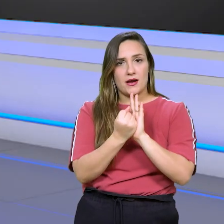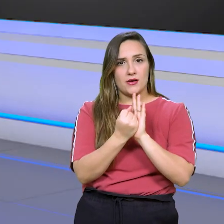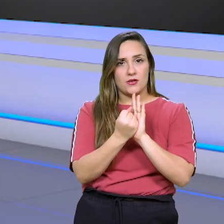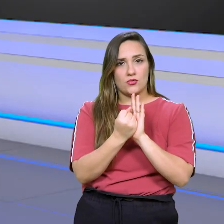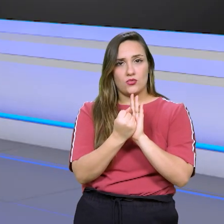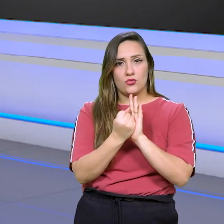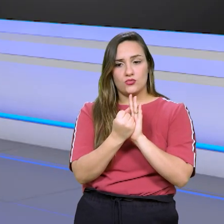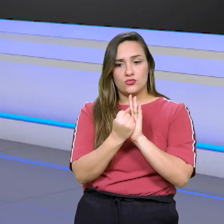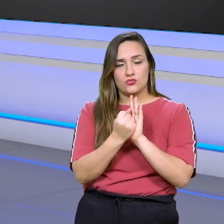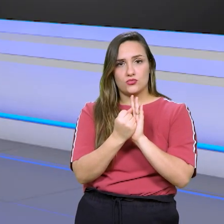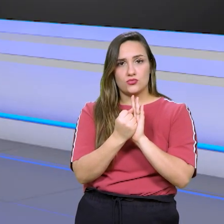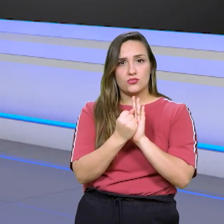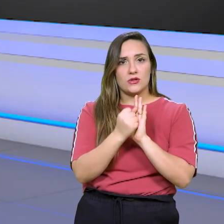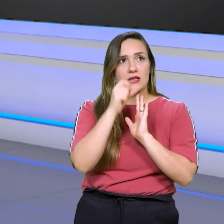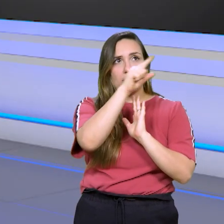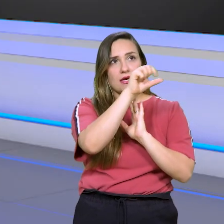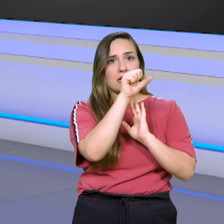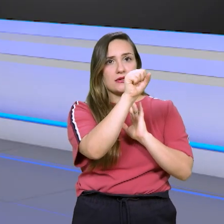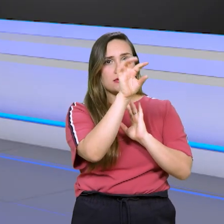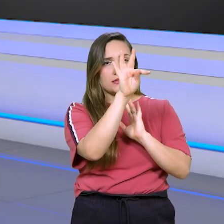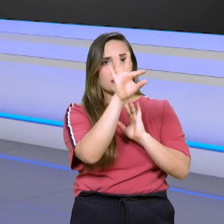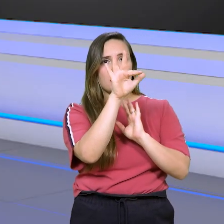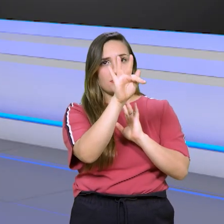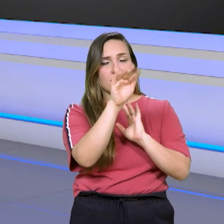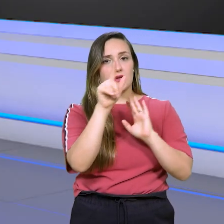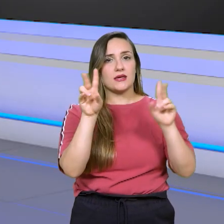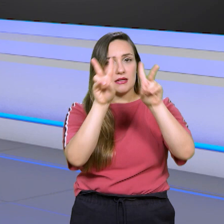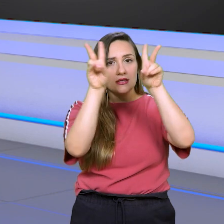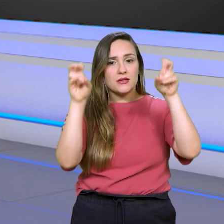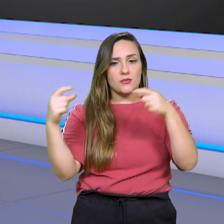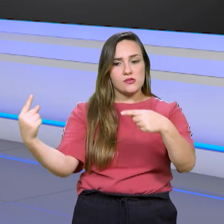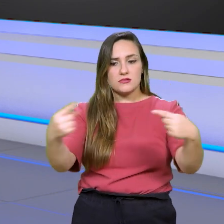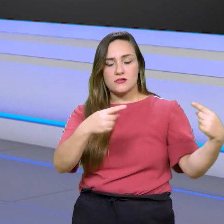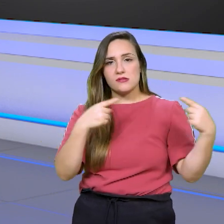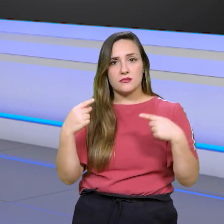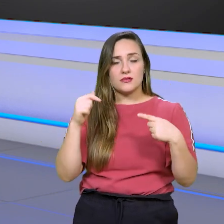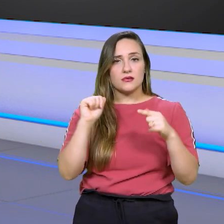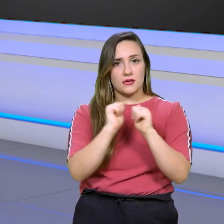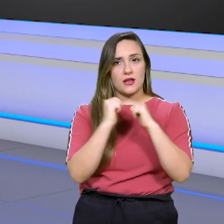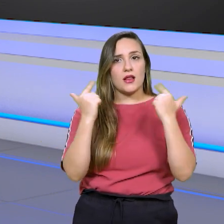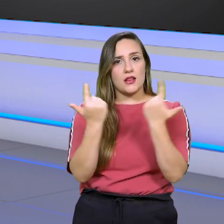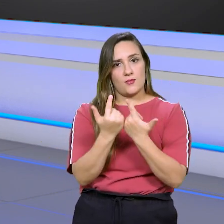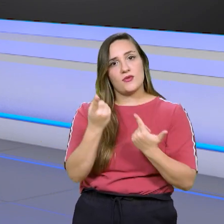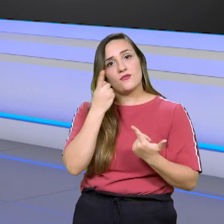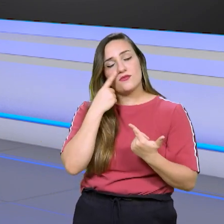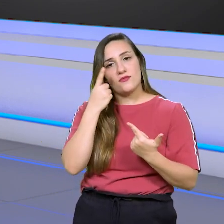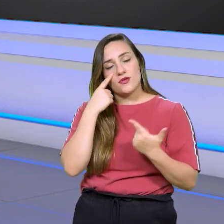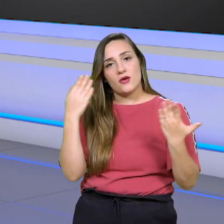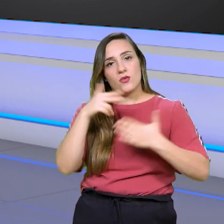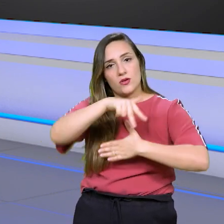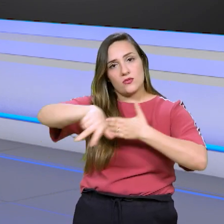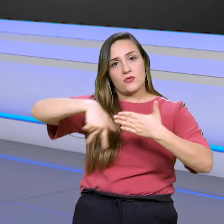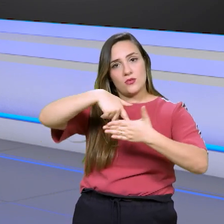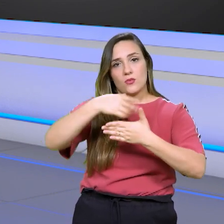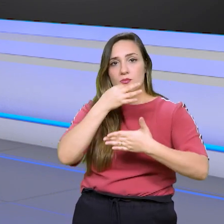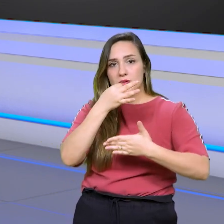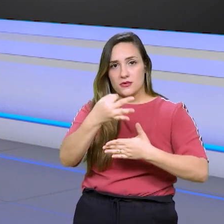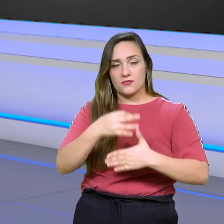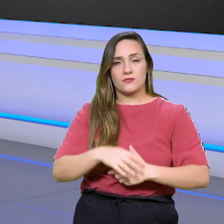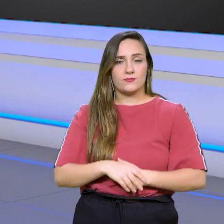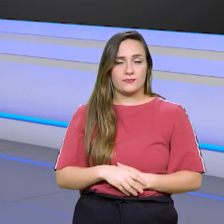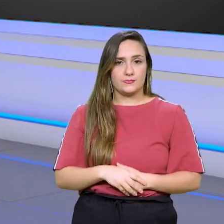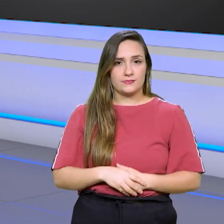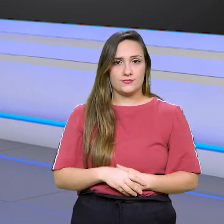Votação do marco temporal dos indígenas no Supremo Tribunal Federal foi tema na tribuna da Lemes. Confira no